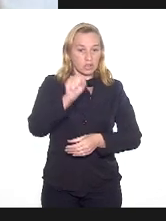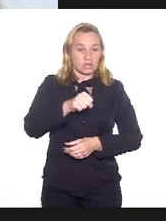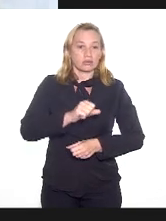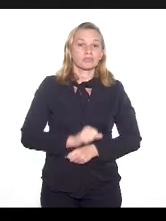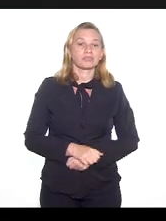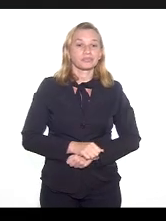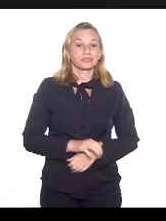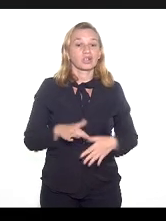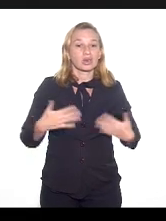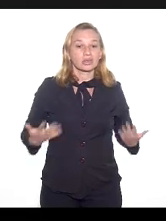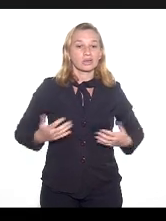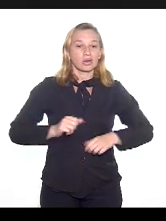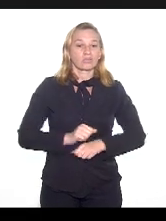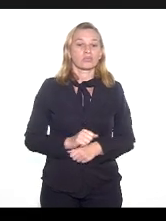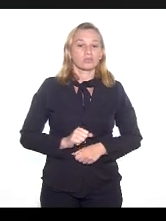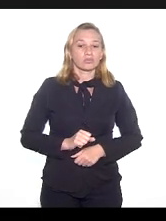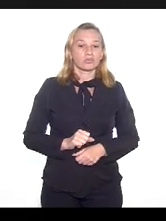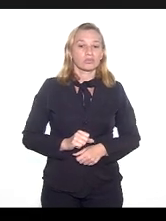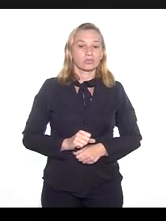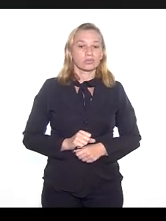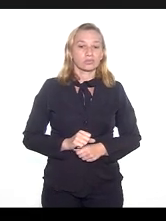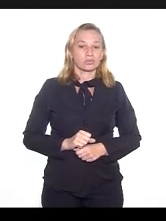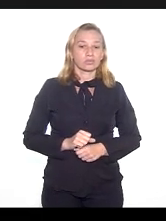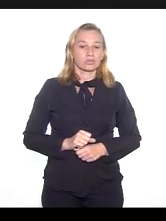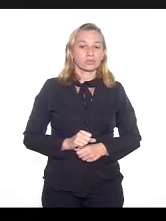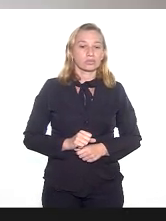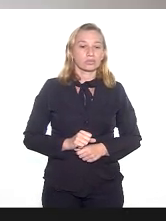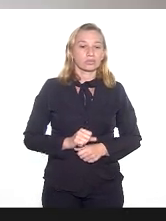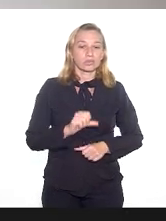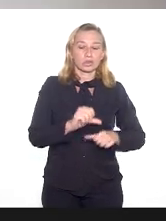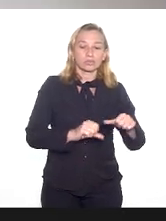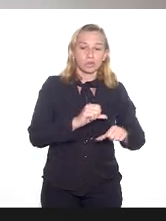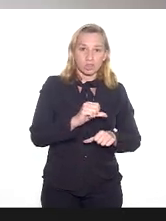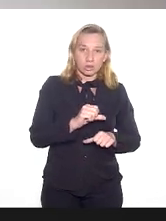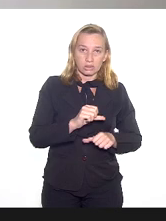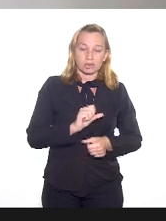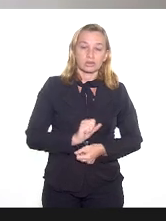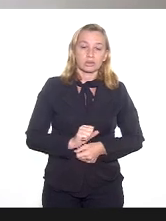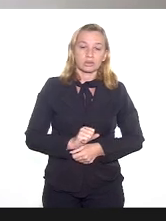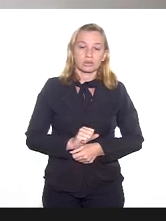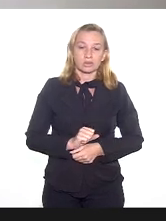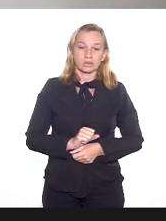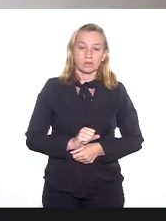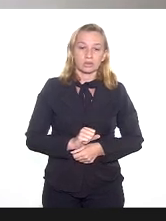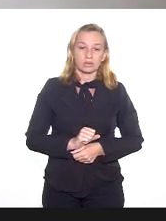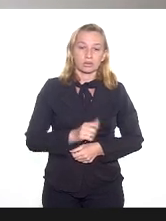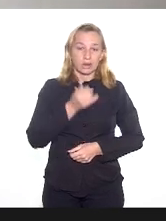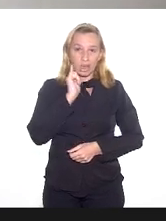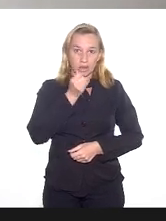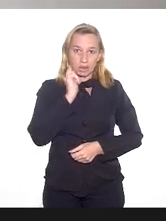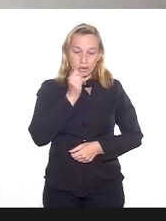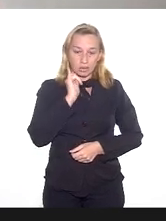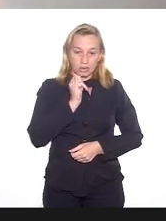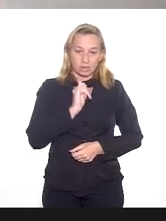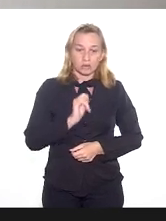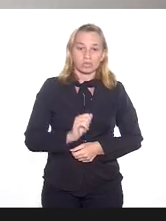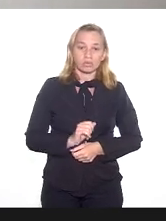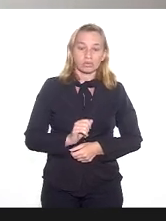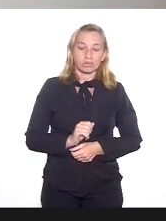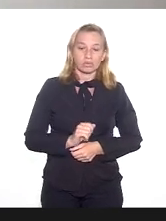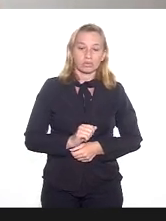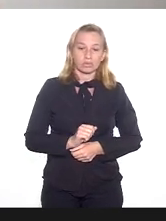Voto favorável. Então, consensualmente, a gente faz essa mudança na redação, destrinchando